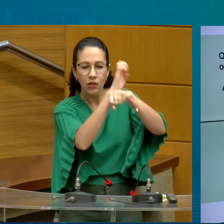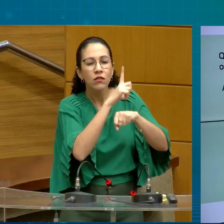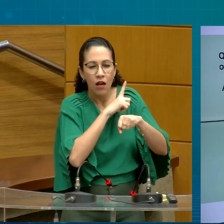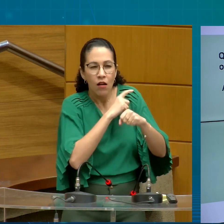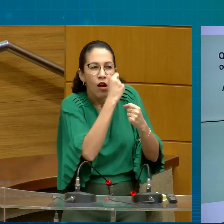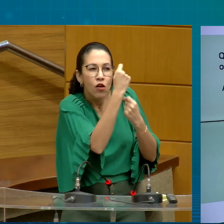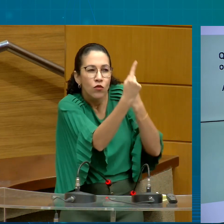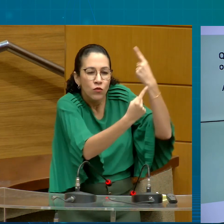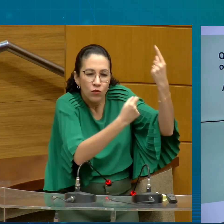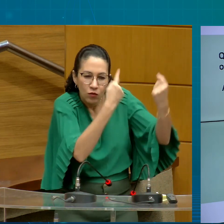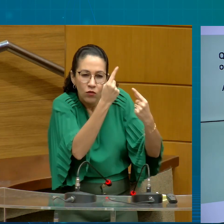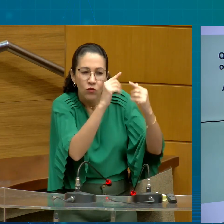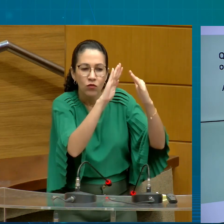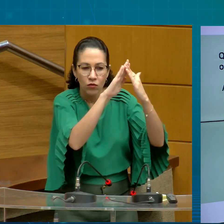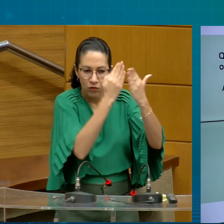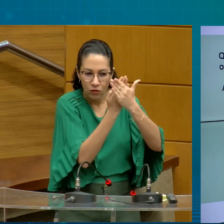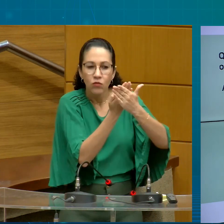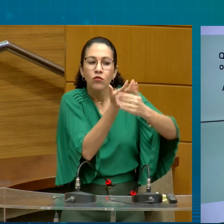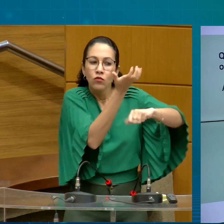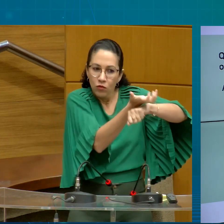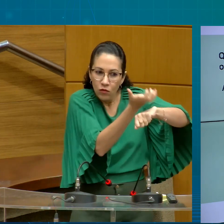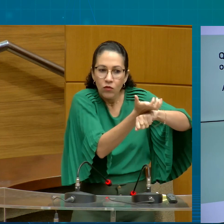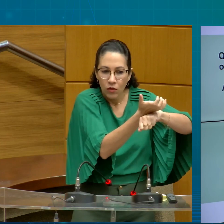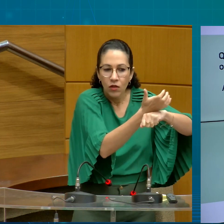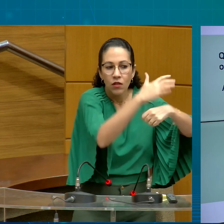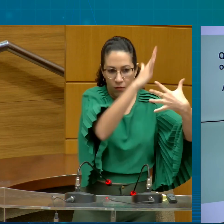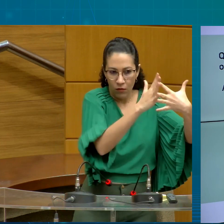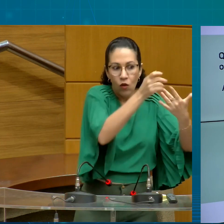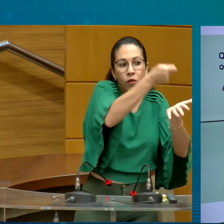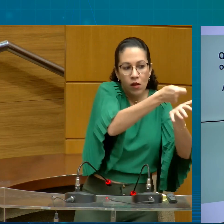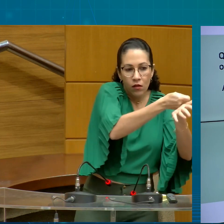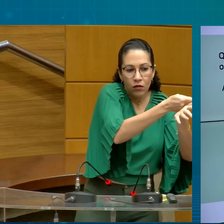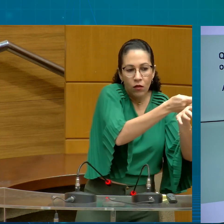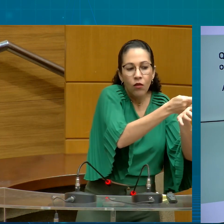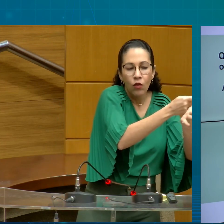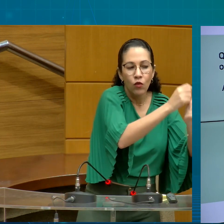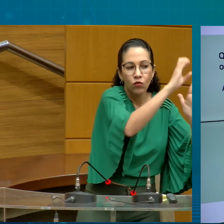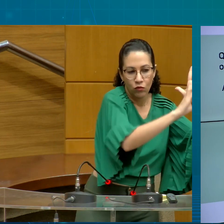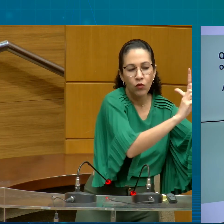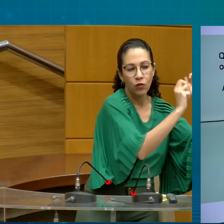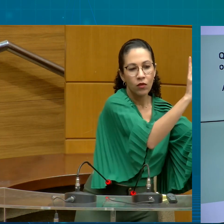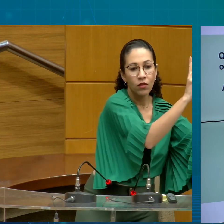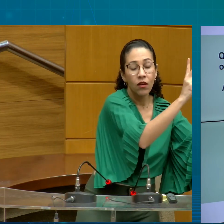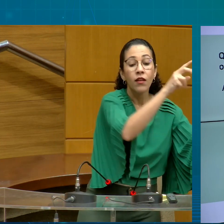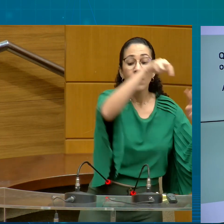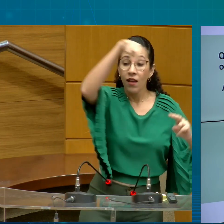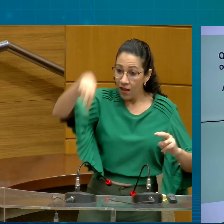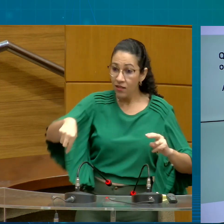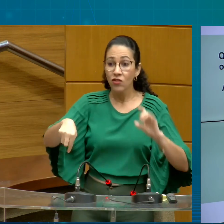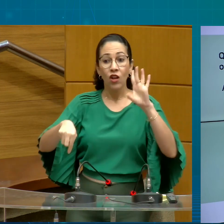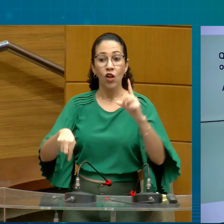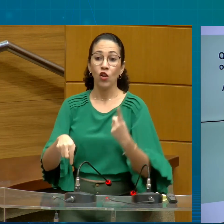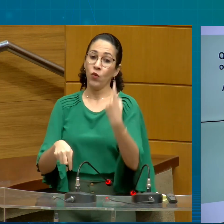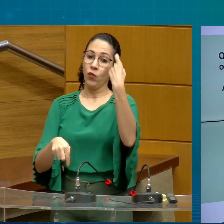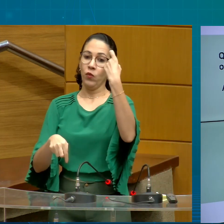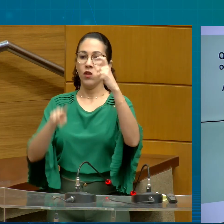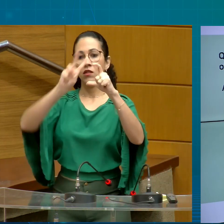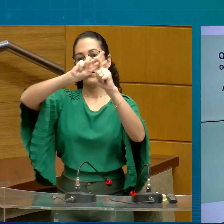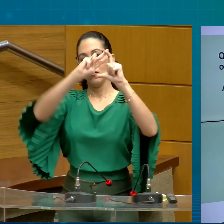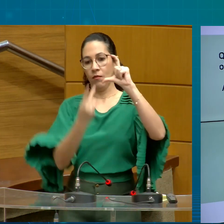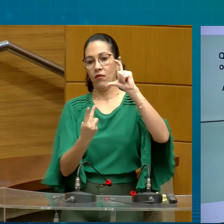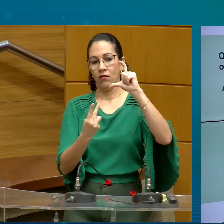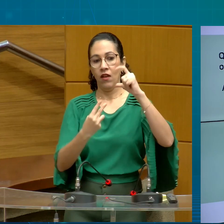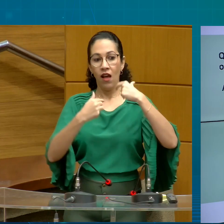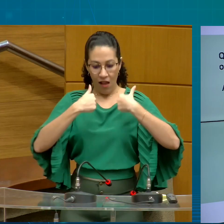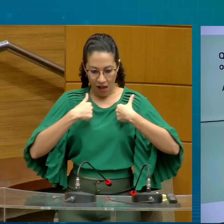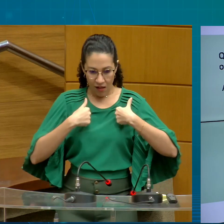em Sergipe, né, talvez sim, em um ou outro estado fora, já seja uma matéria obrigatória, certo? Já faça parte do currículo,